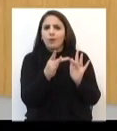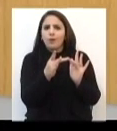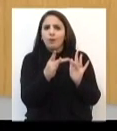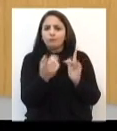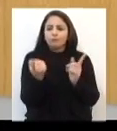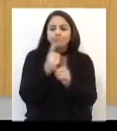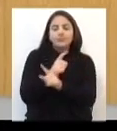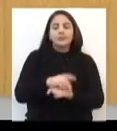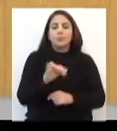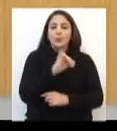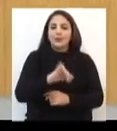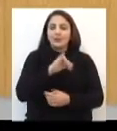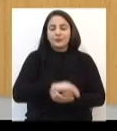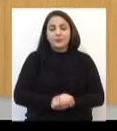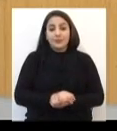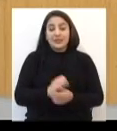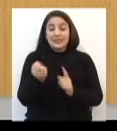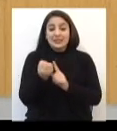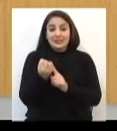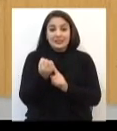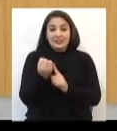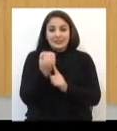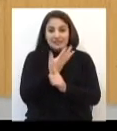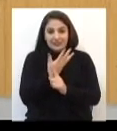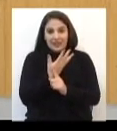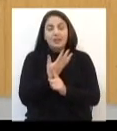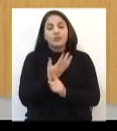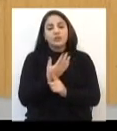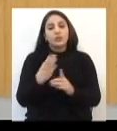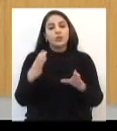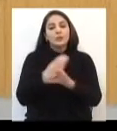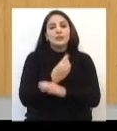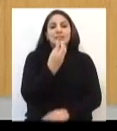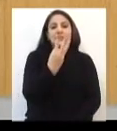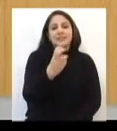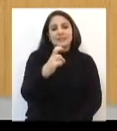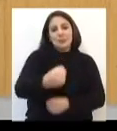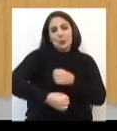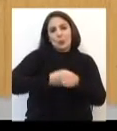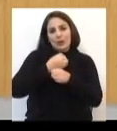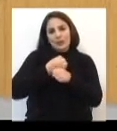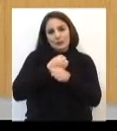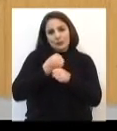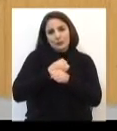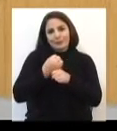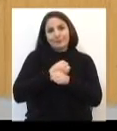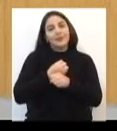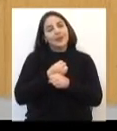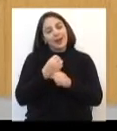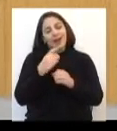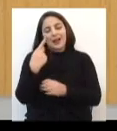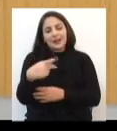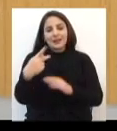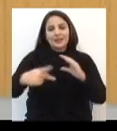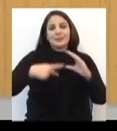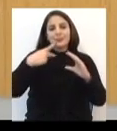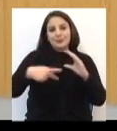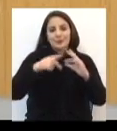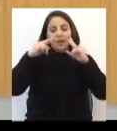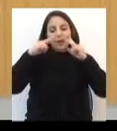Importantíssima. O Sicredi Planalto Médio acabou de completar 35 anos. E claro, a Câmara